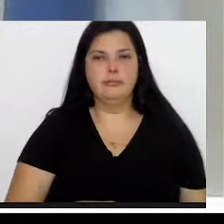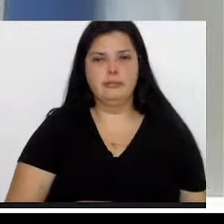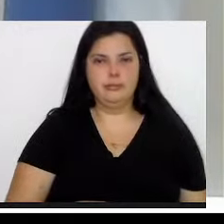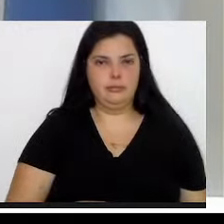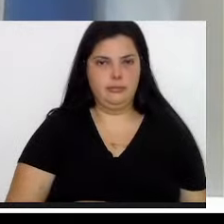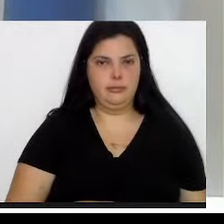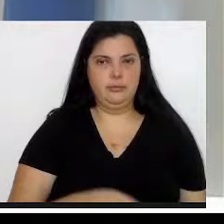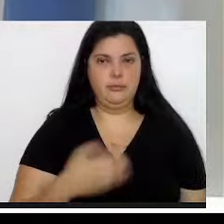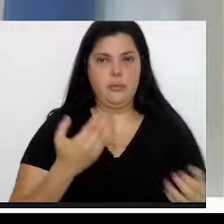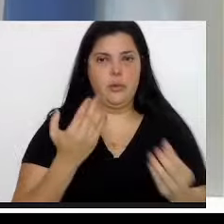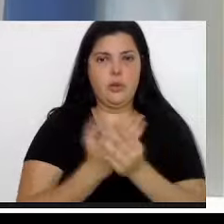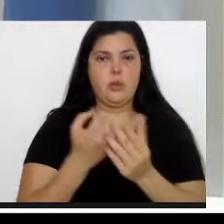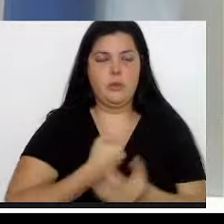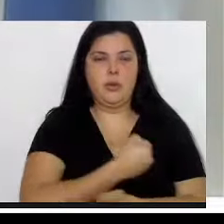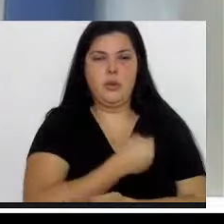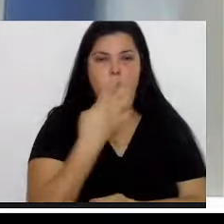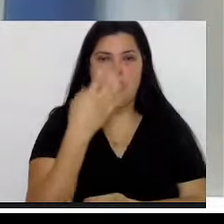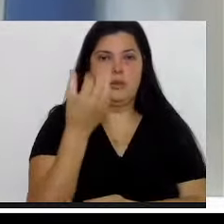Feito 4, processo